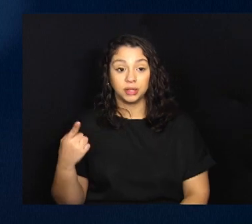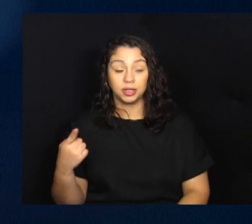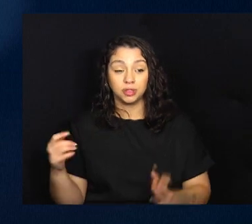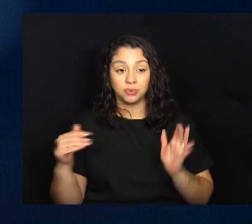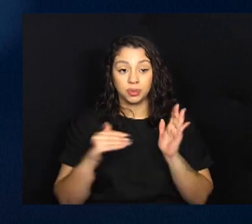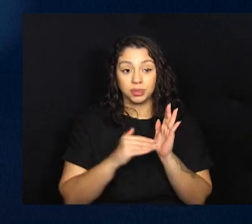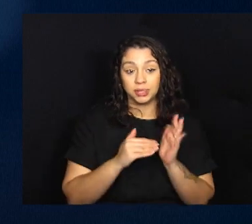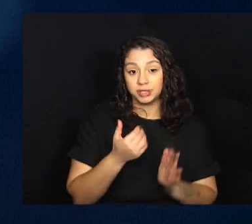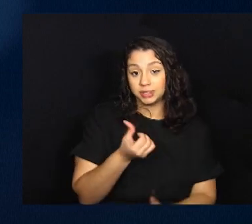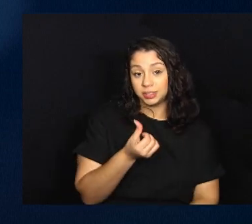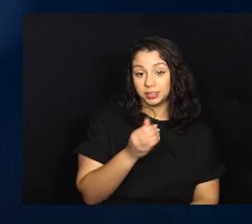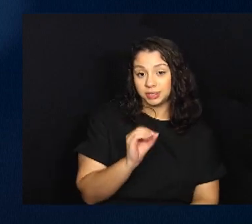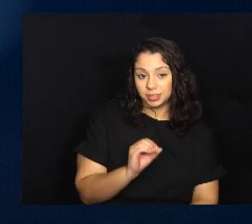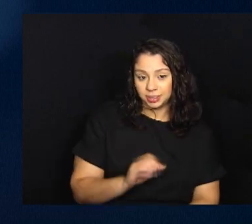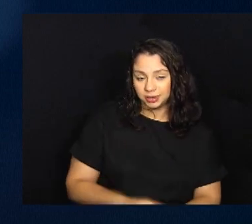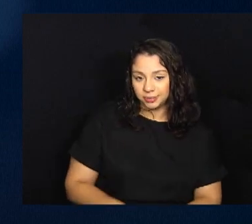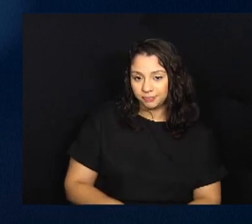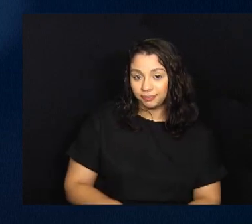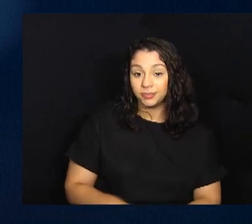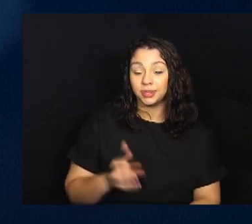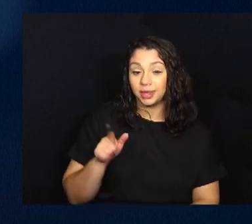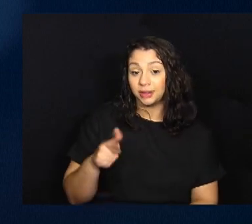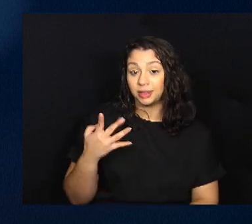60 anos, representando